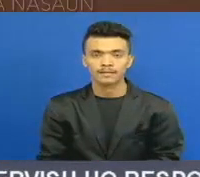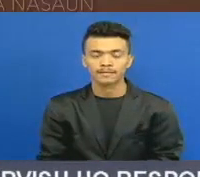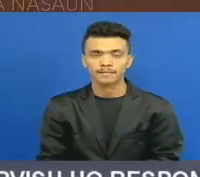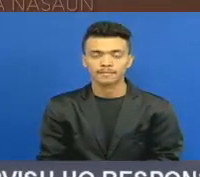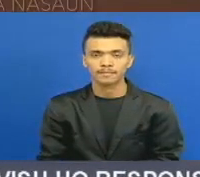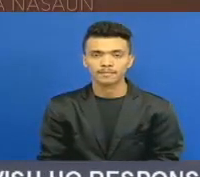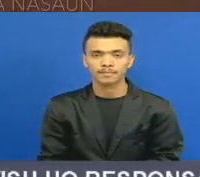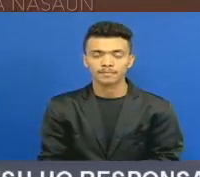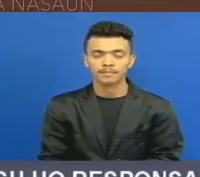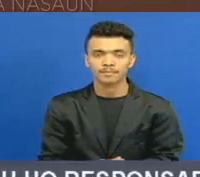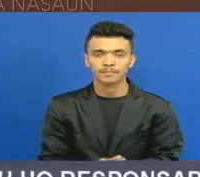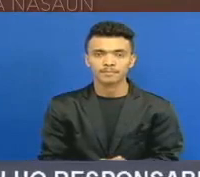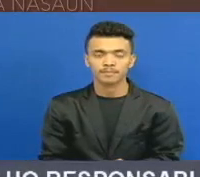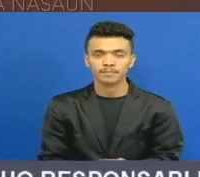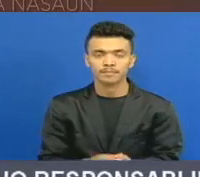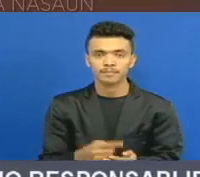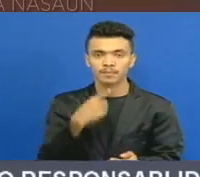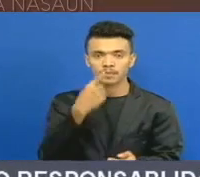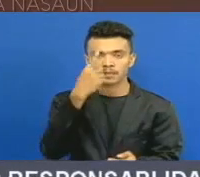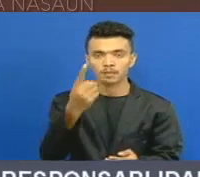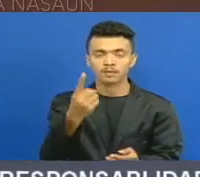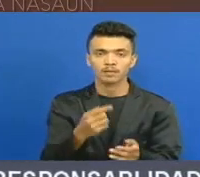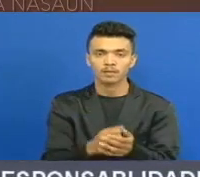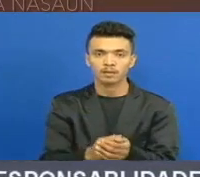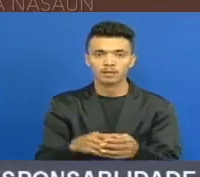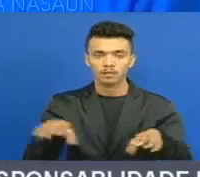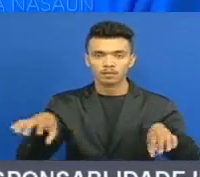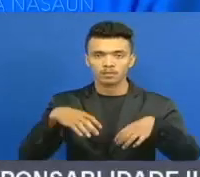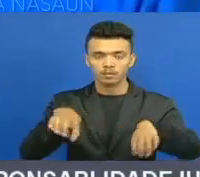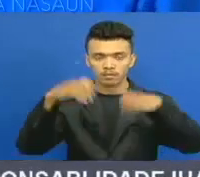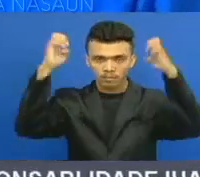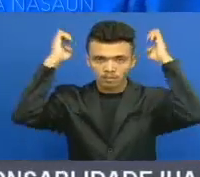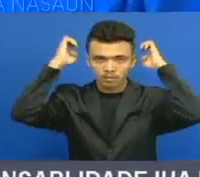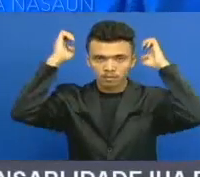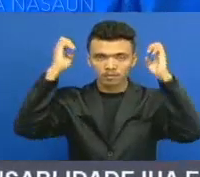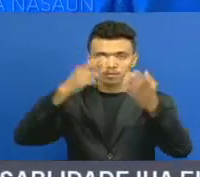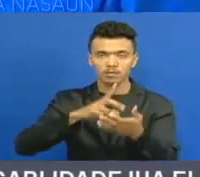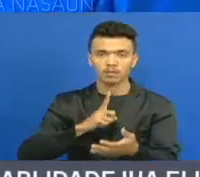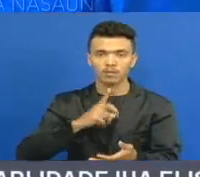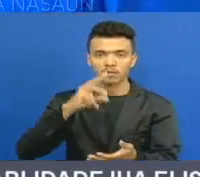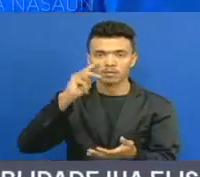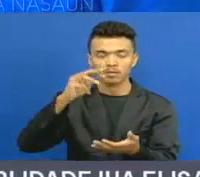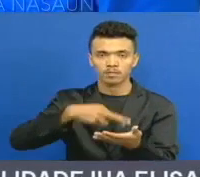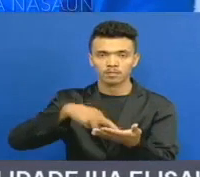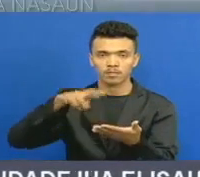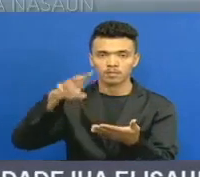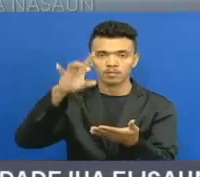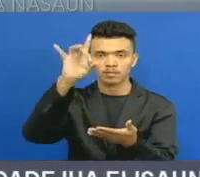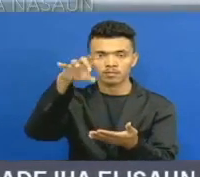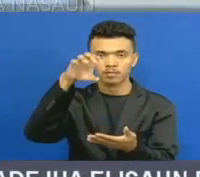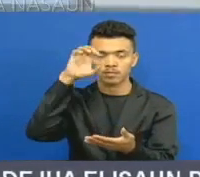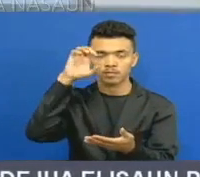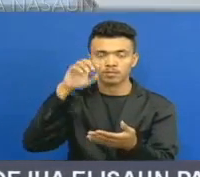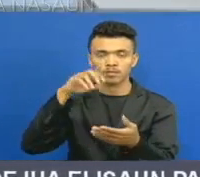Educação Município Lauteng Rimono Miranda Costa Branco ATT, Serviço de Educação Lauteng resiste estudante Hamuto atusualu resting, sai